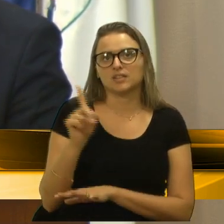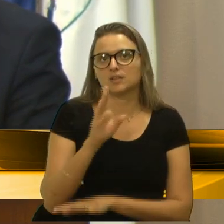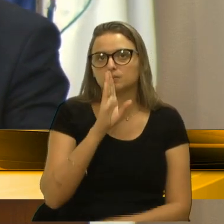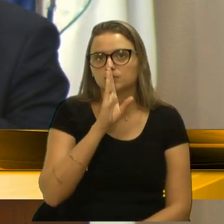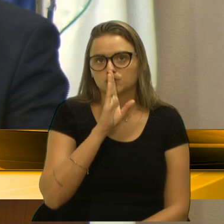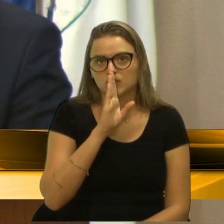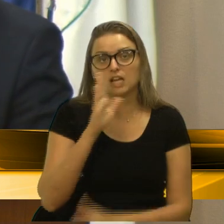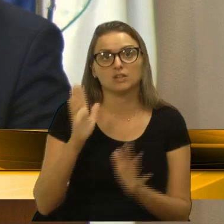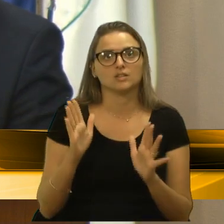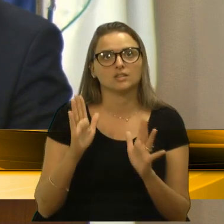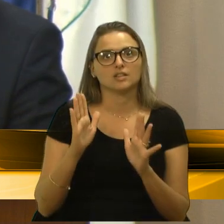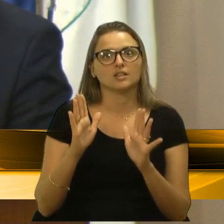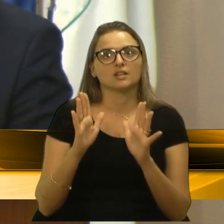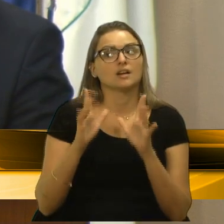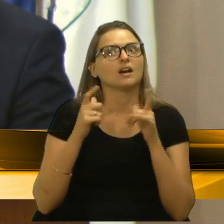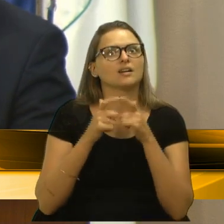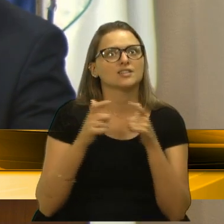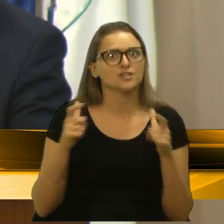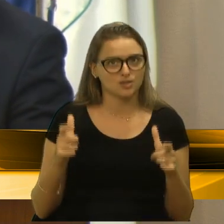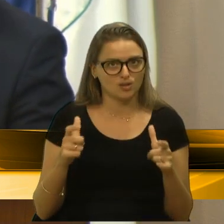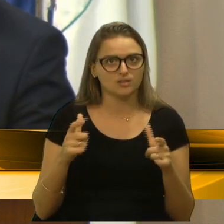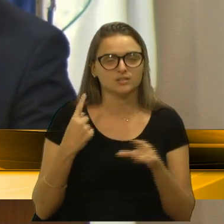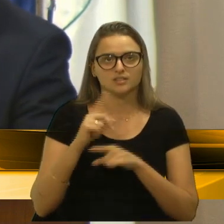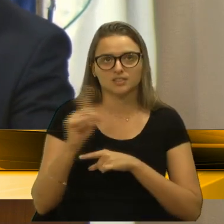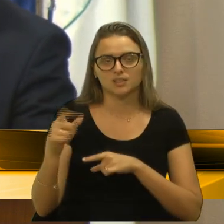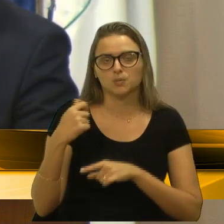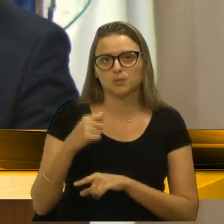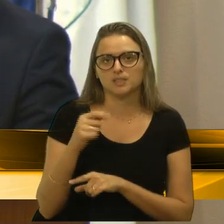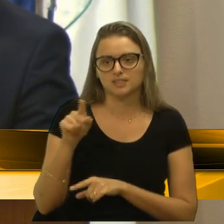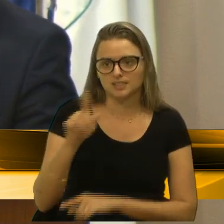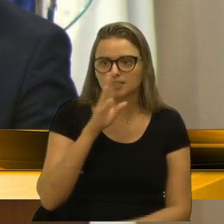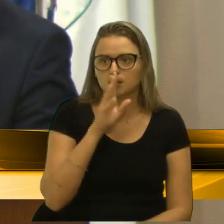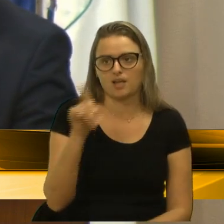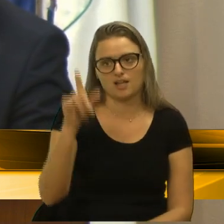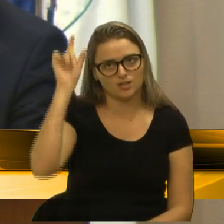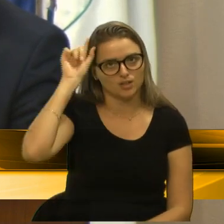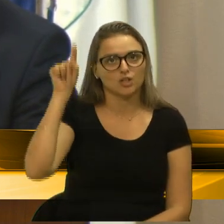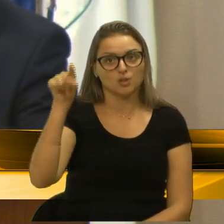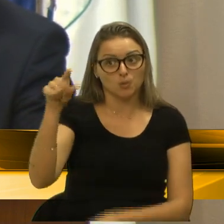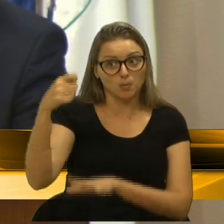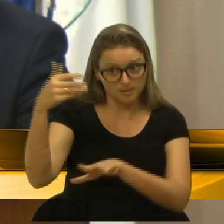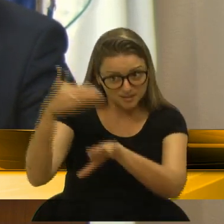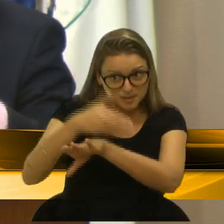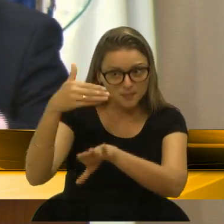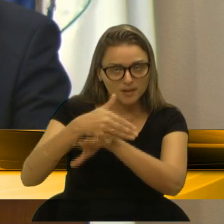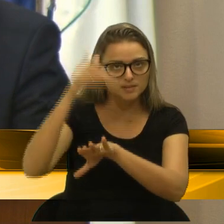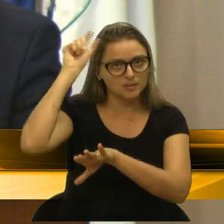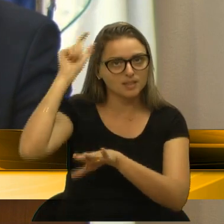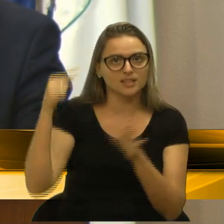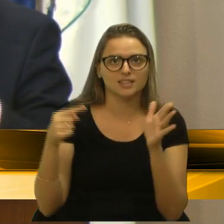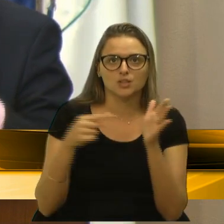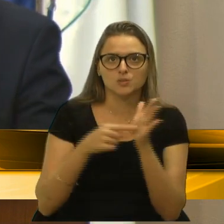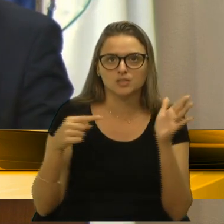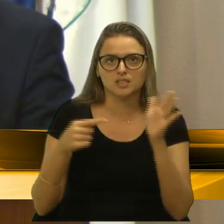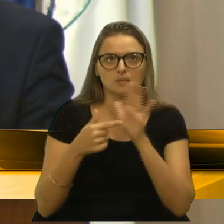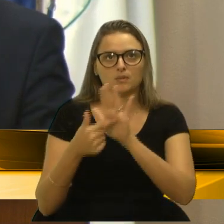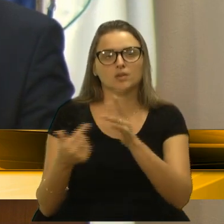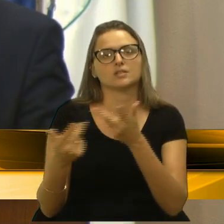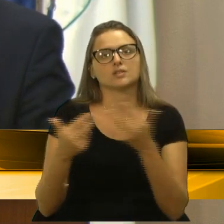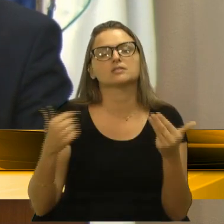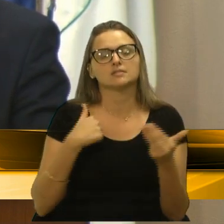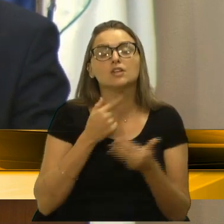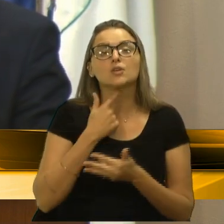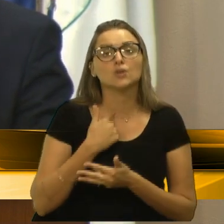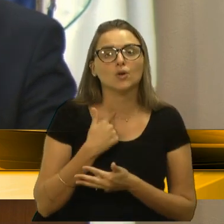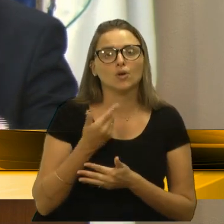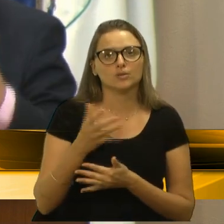e eu acho que é bom que não se cale mesmo, porque a gente precisa realmente de um parlamento ativo, que denuncie, que indique caminhos. Eu gosto disso,